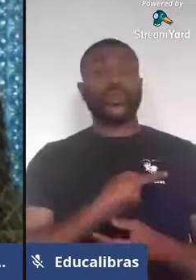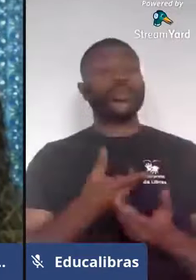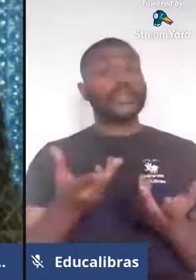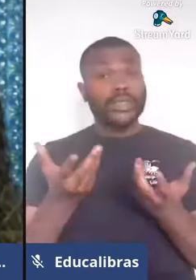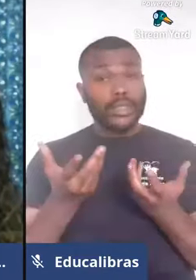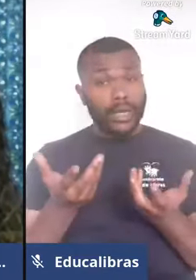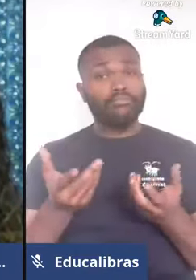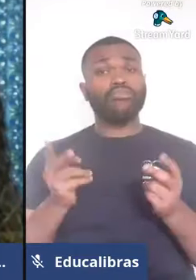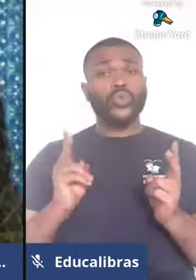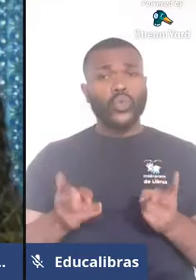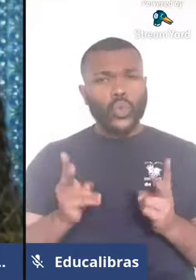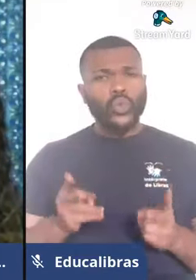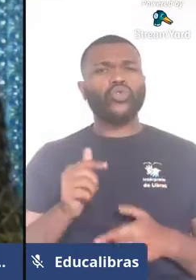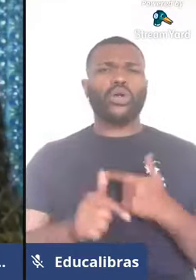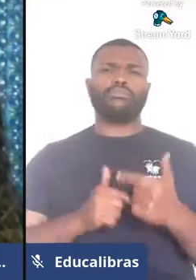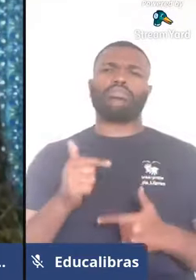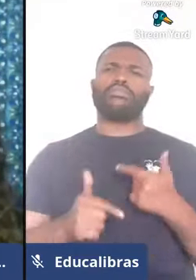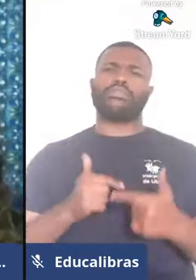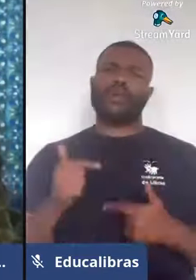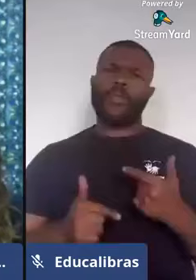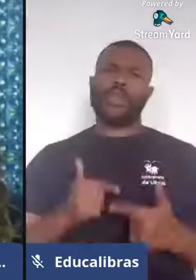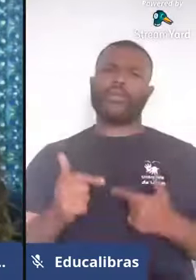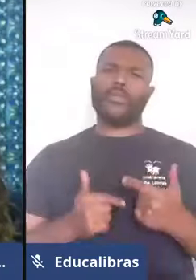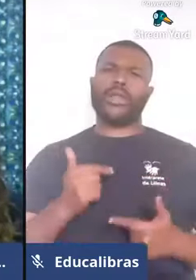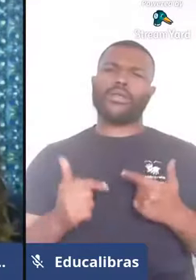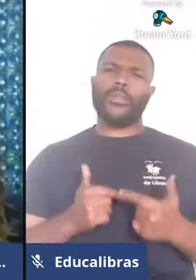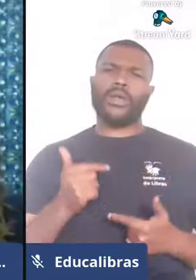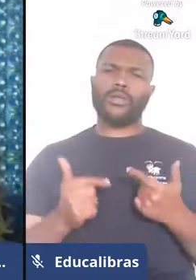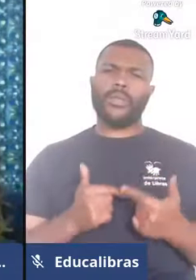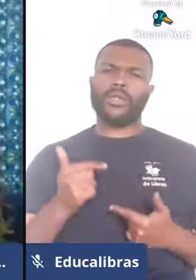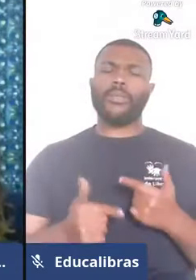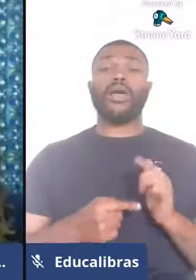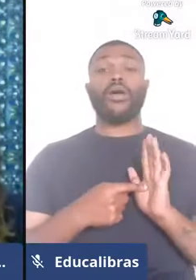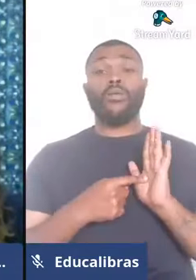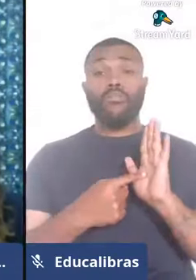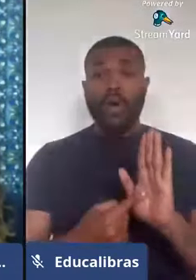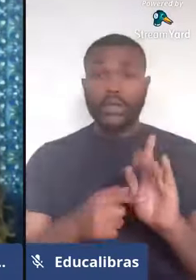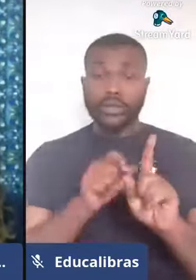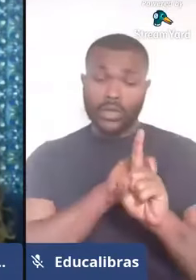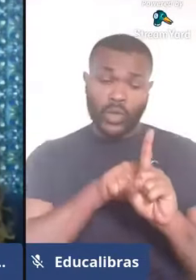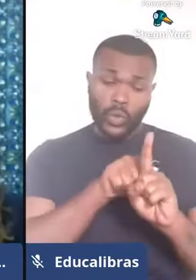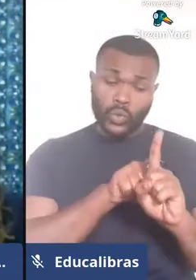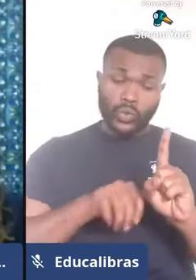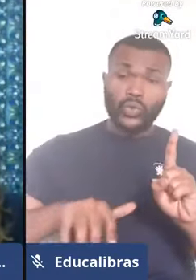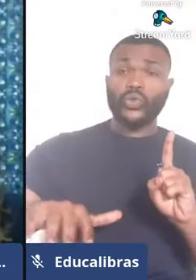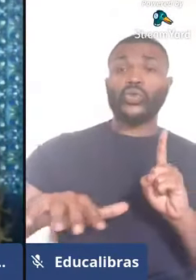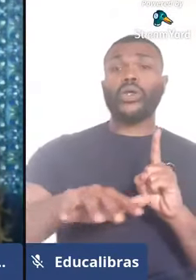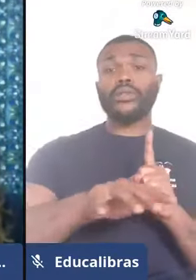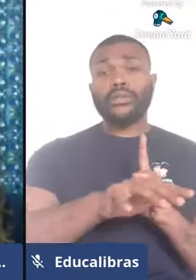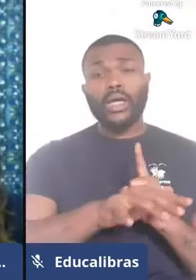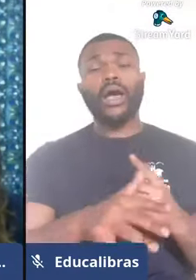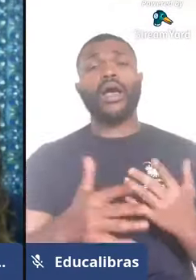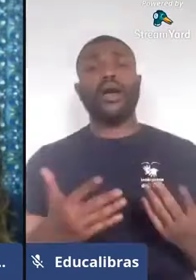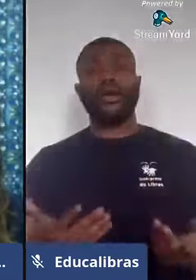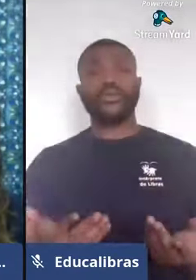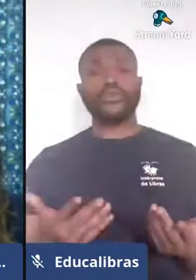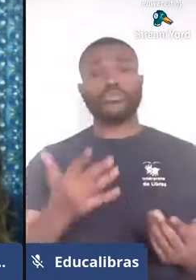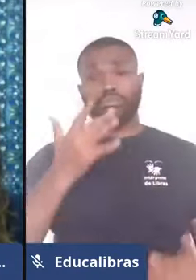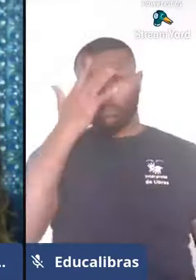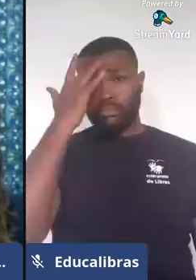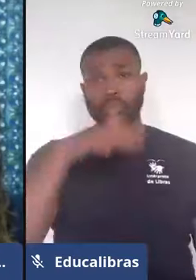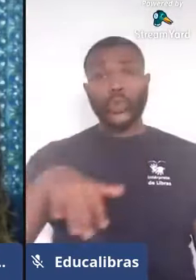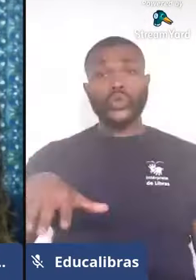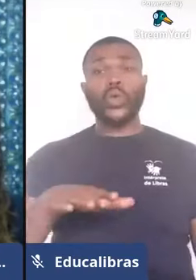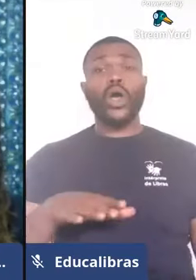continuar nativa, mostrar para as pessoas, né, para a sociedade, para quem, né, para os munícipes de São Paulo, que